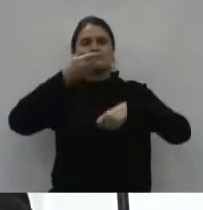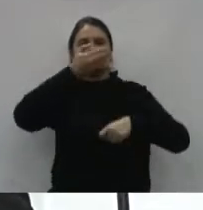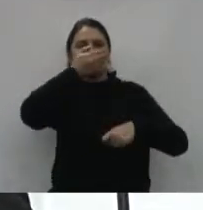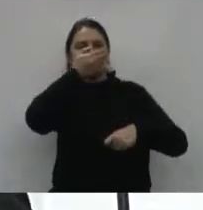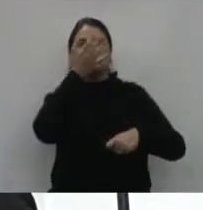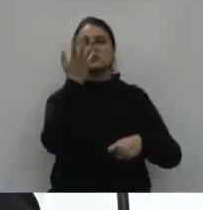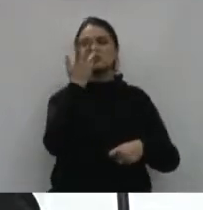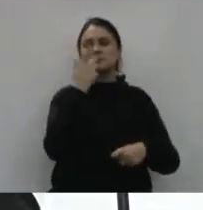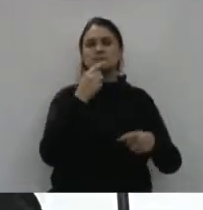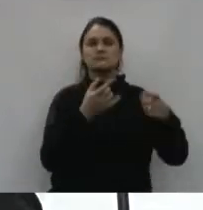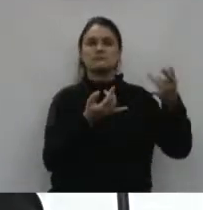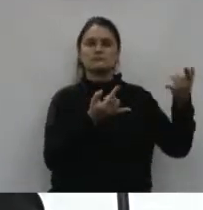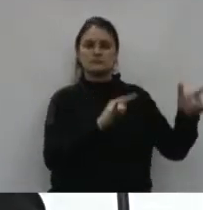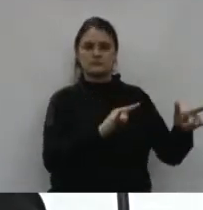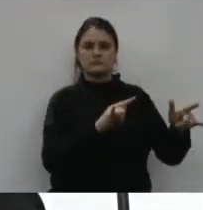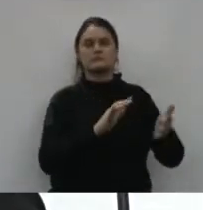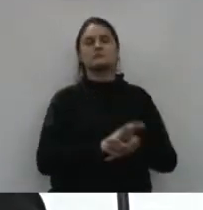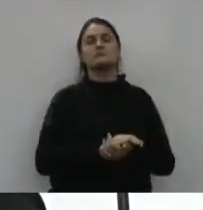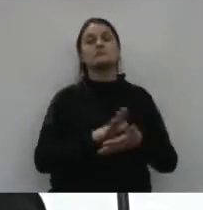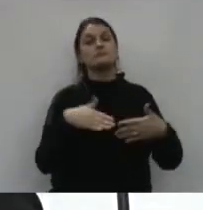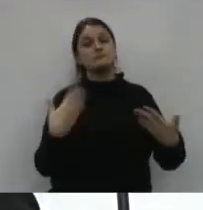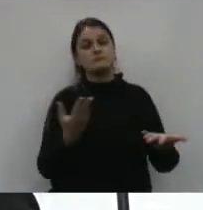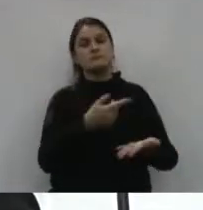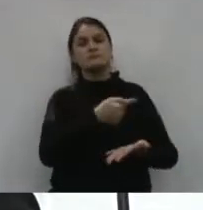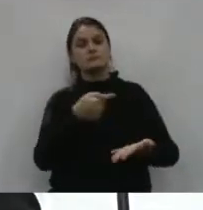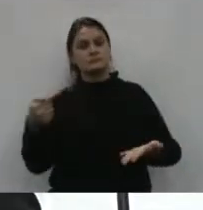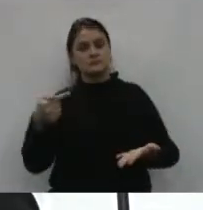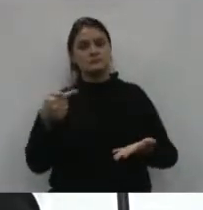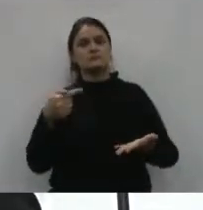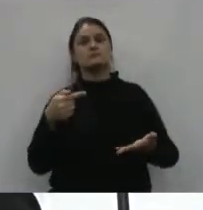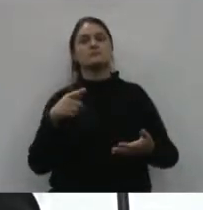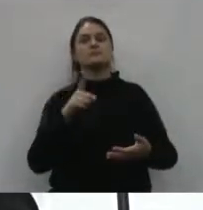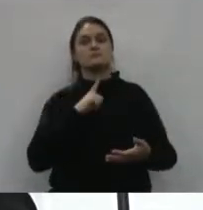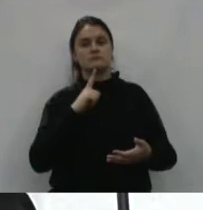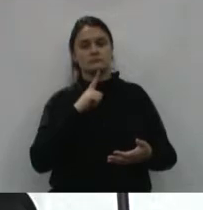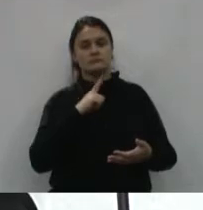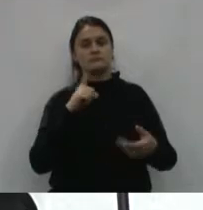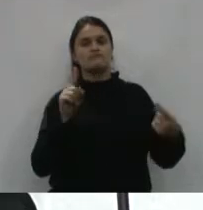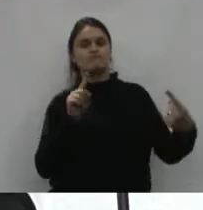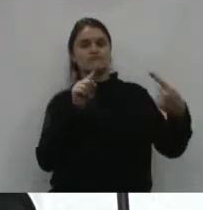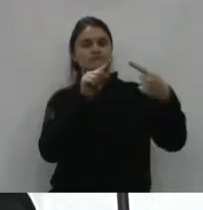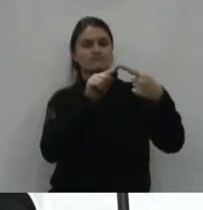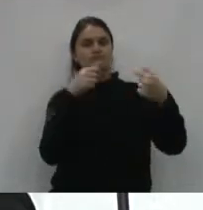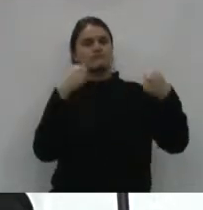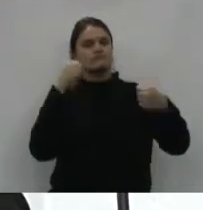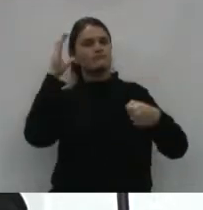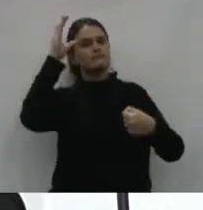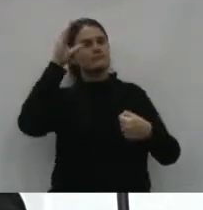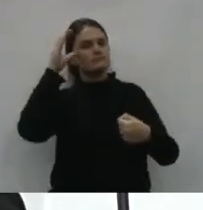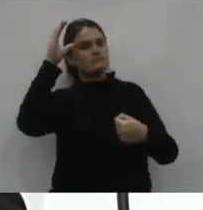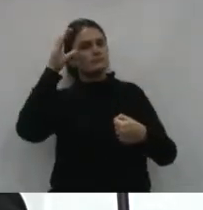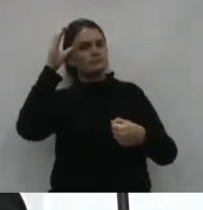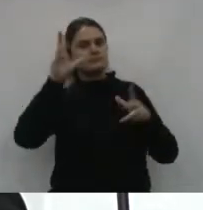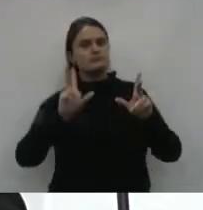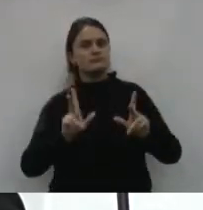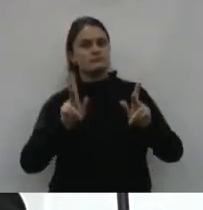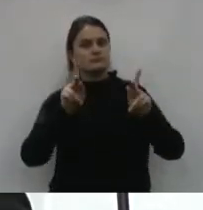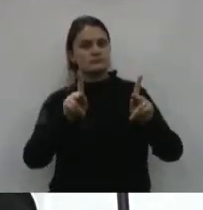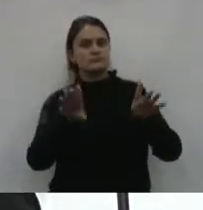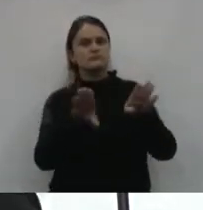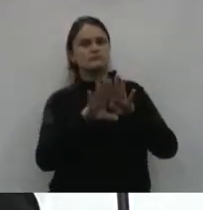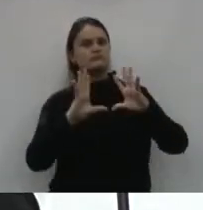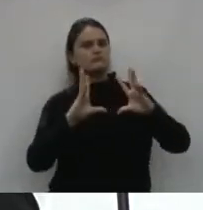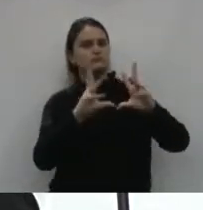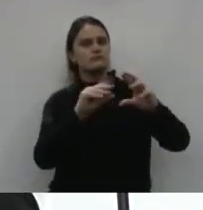a semana de combate ao abuso e exploração sexual de crianças e adolescentes terá hoje o objetivo como se utilizar a população